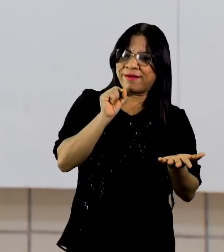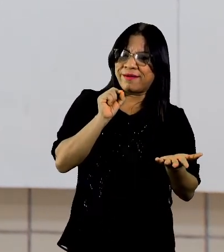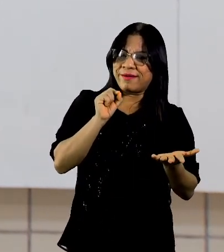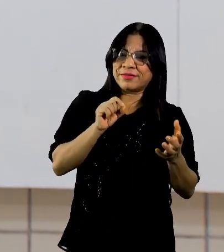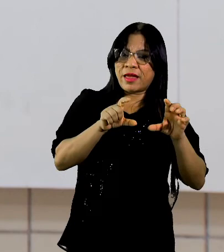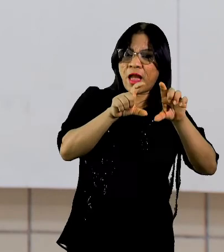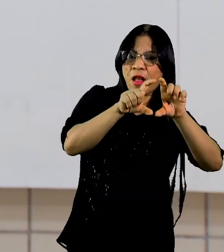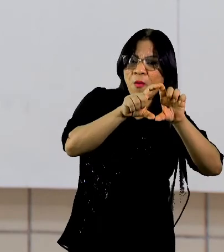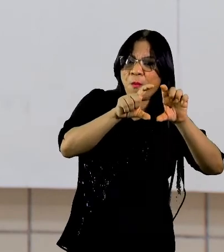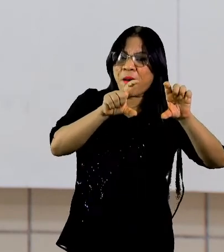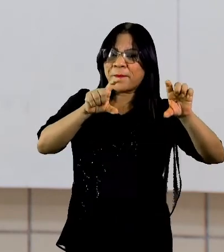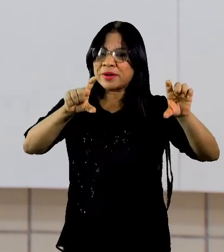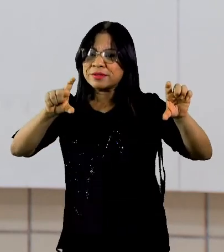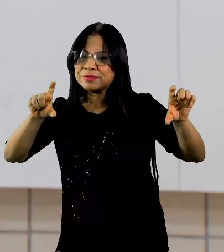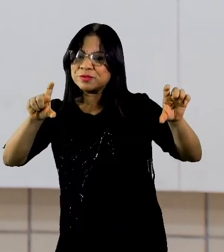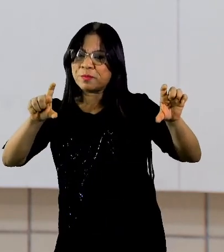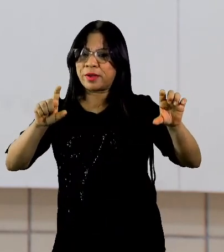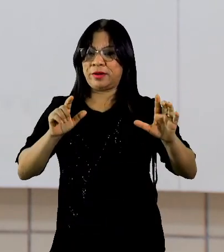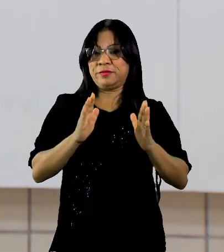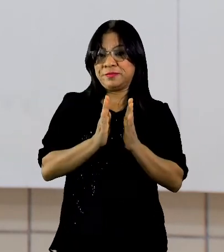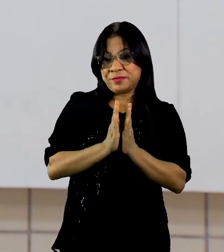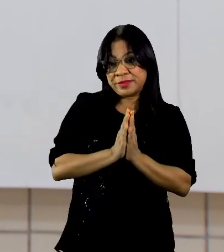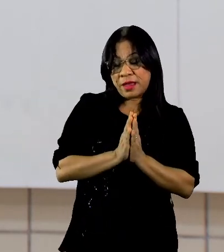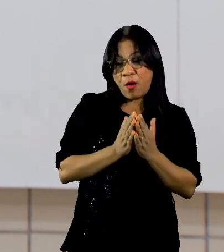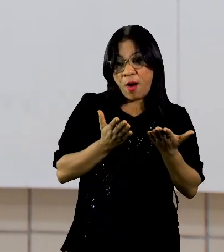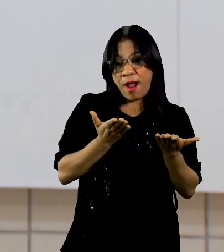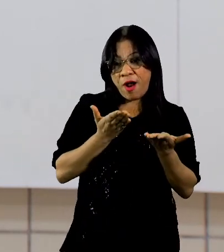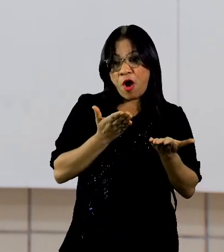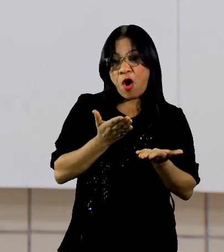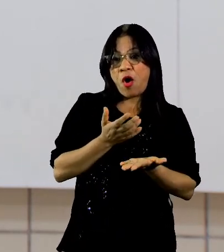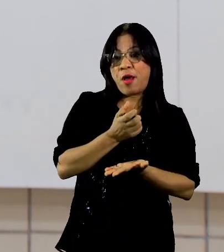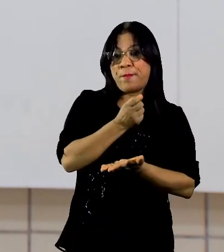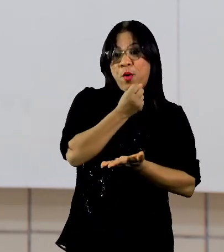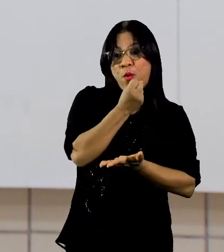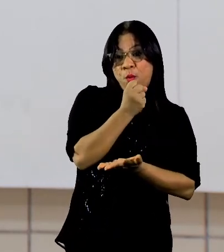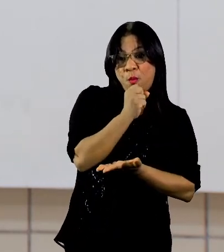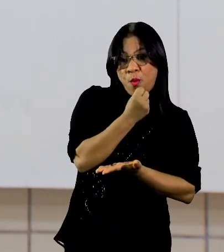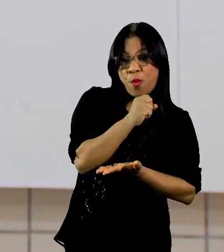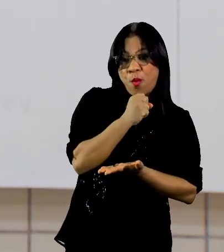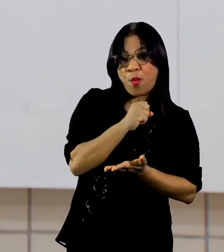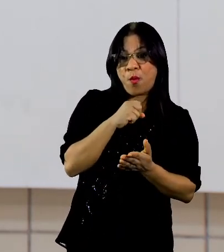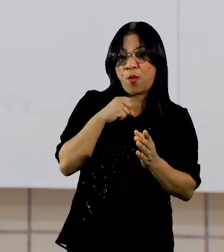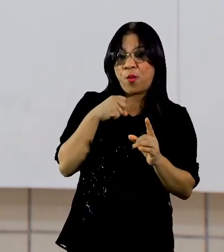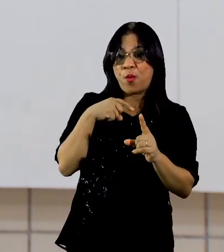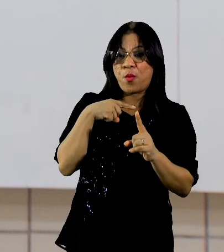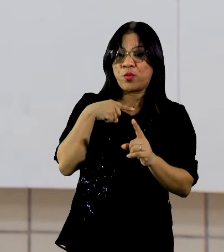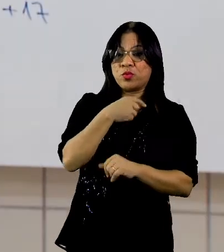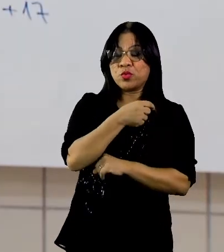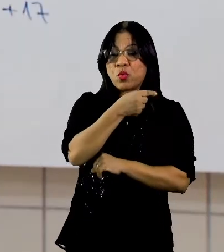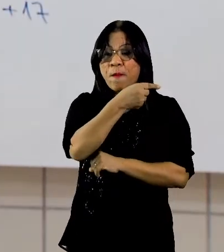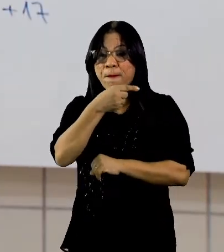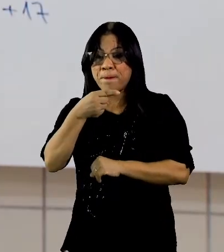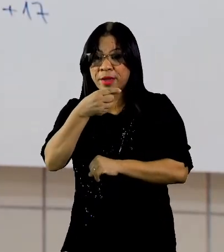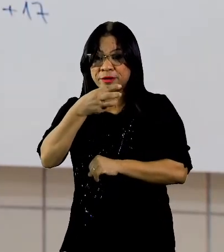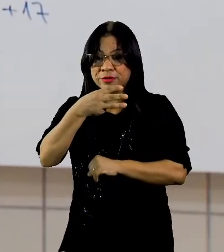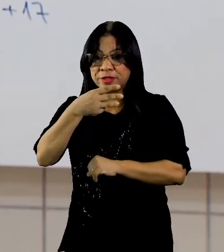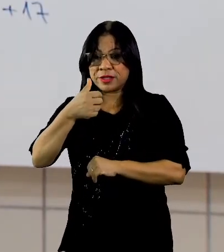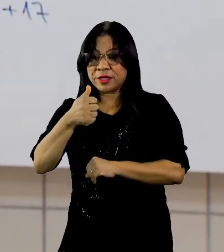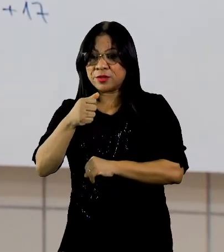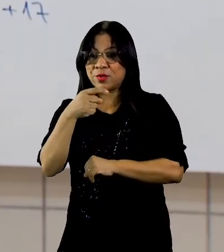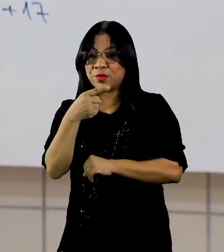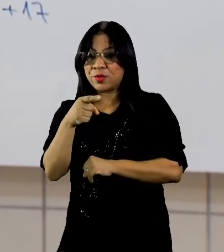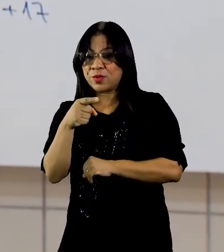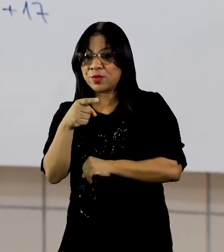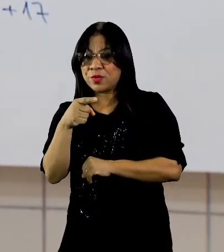4 eu tenho 8, menos 32, mais 17. Tá, pessoal? Então, pessoal, eu tenho aqui agora